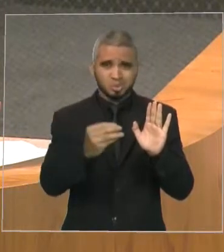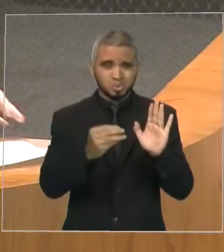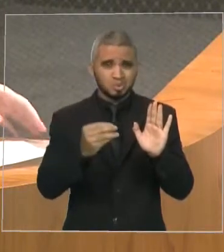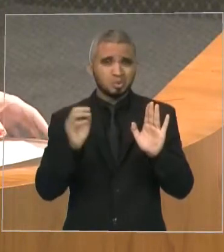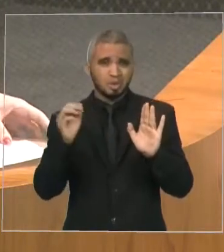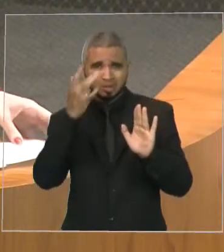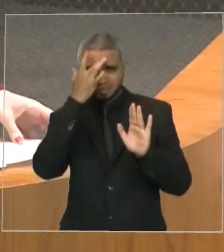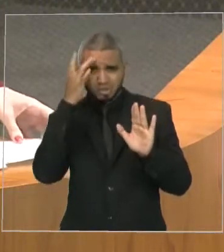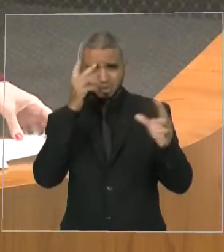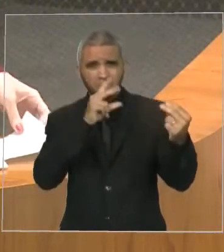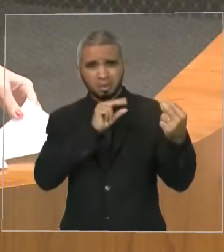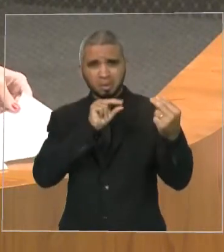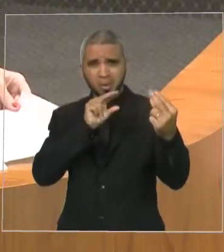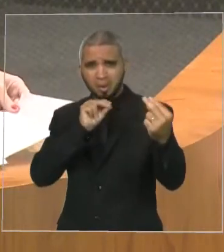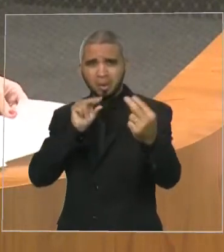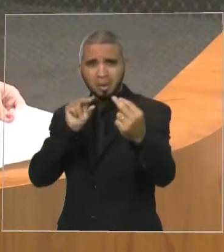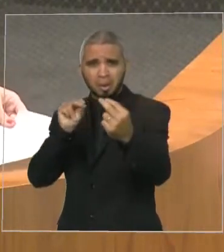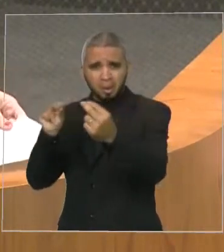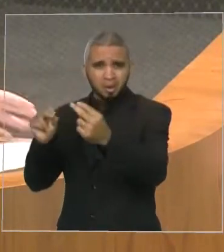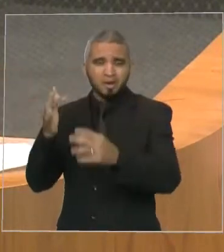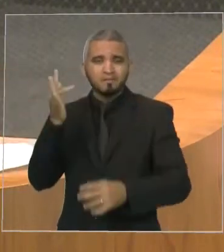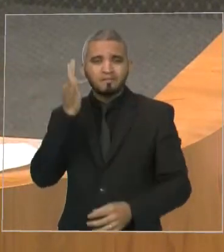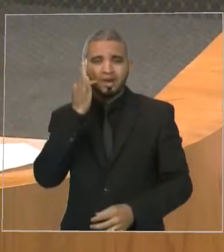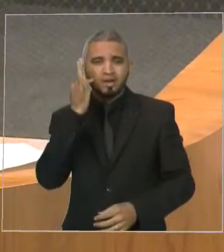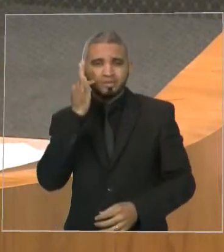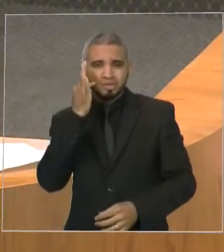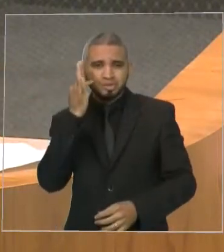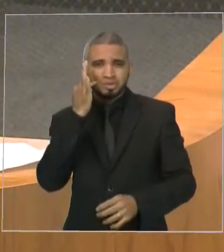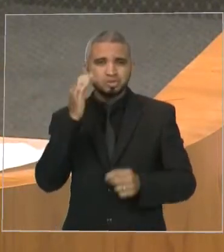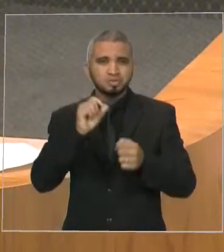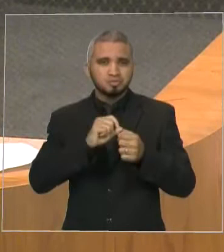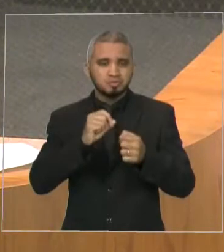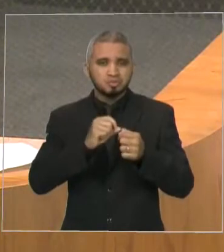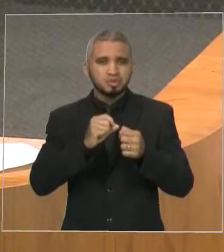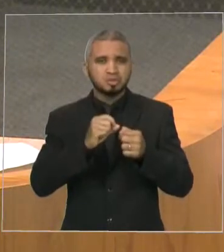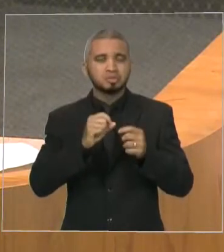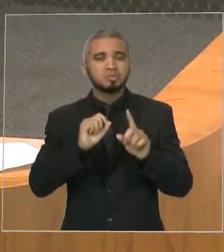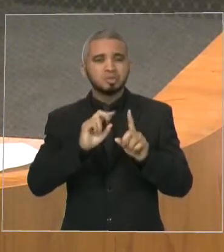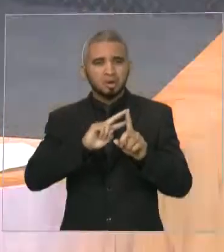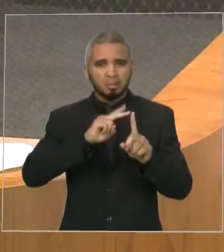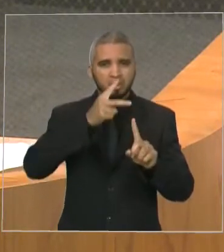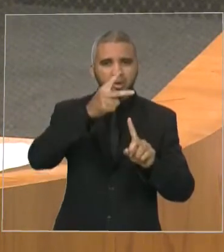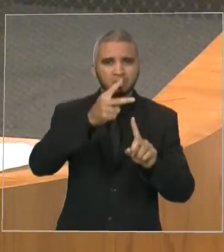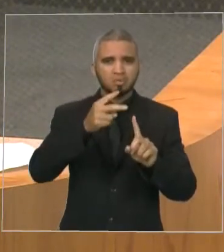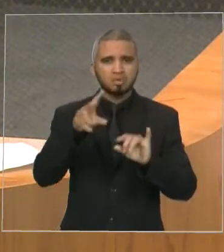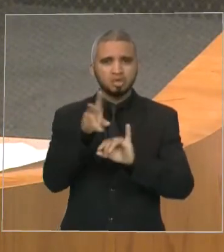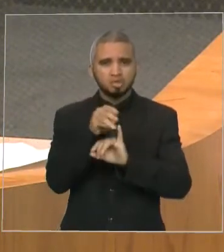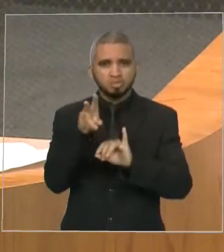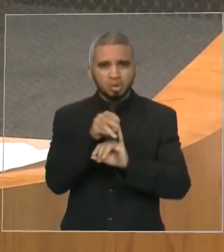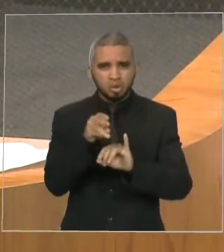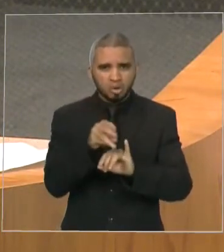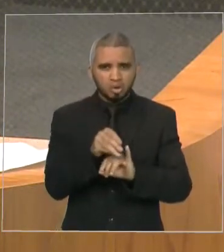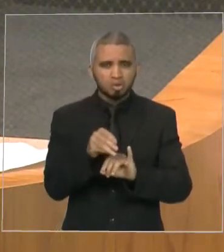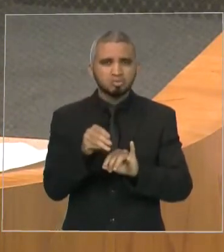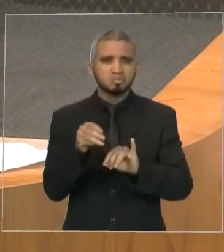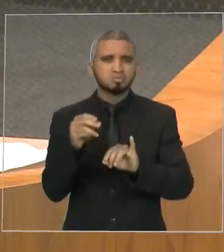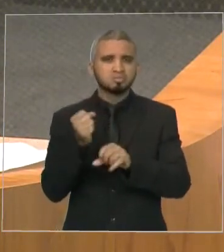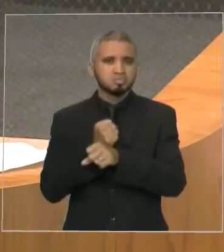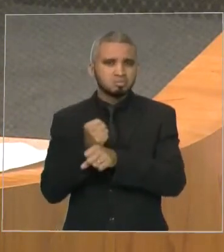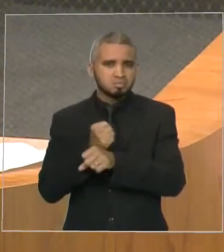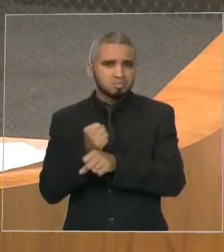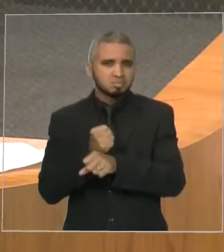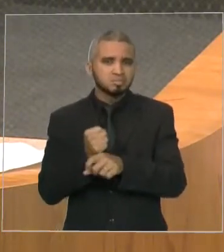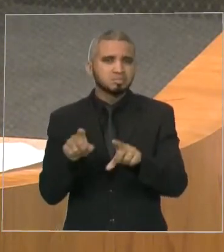povo. Flávio Dino aumentou impostos durante esse tempo,